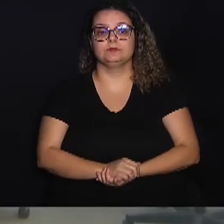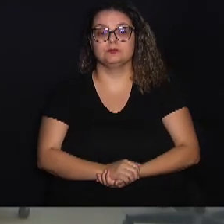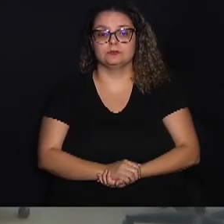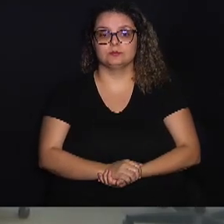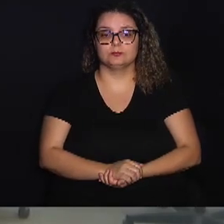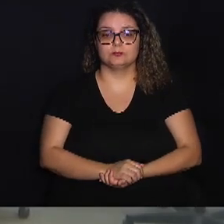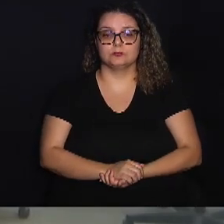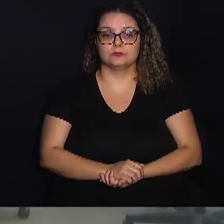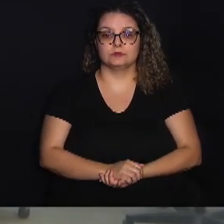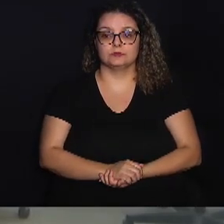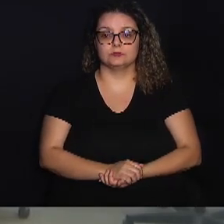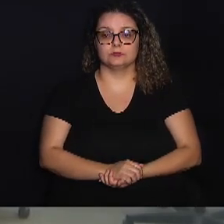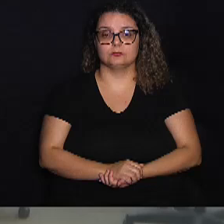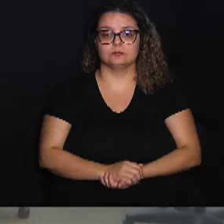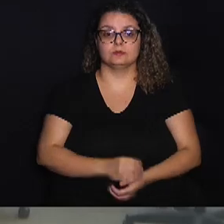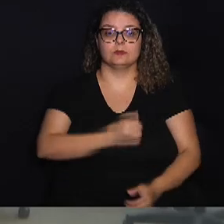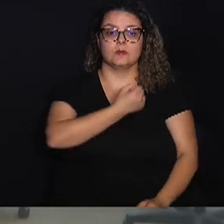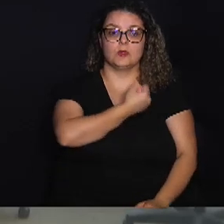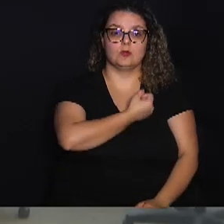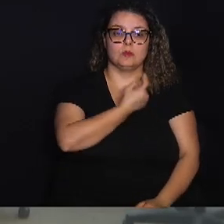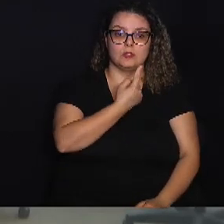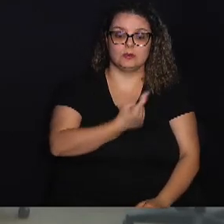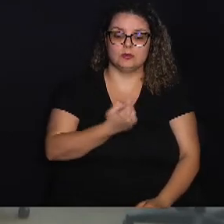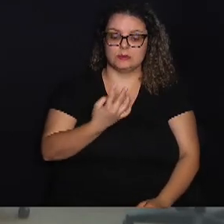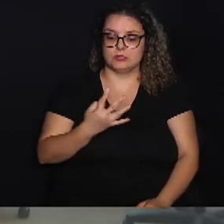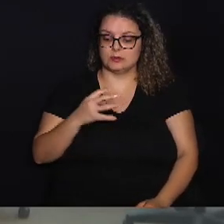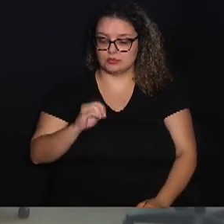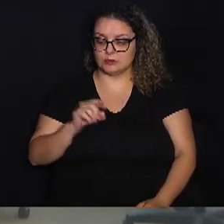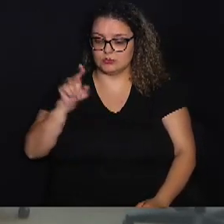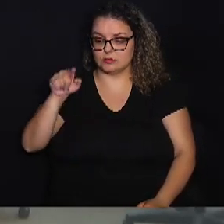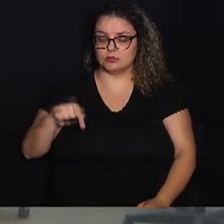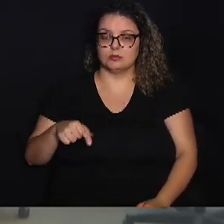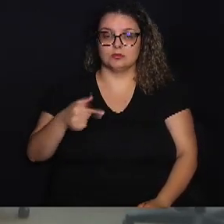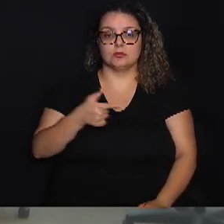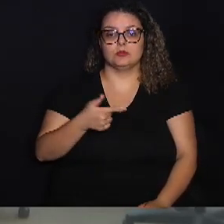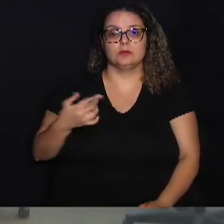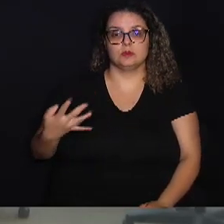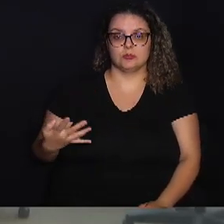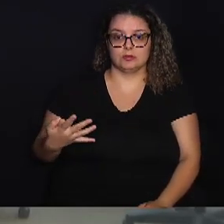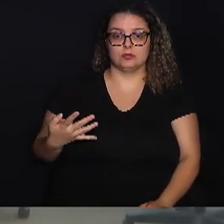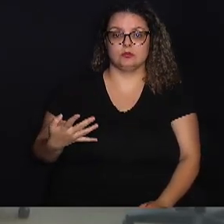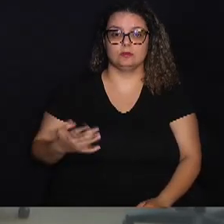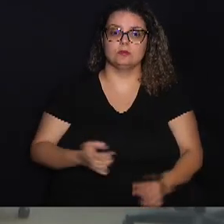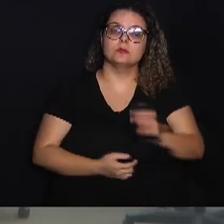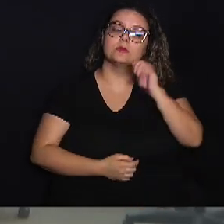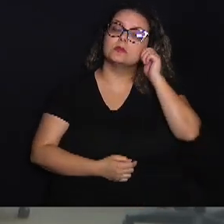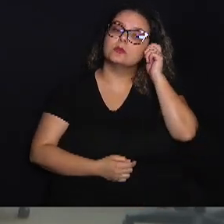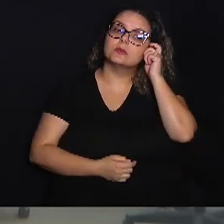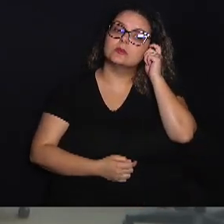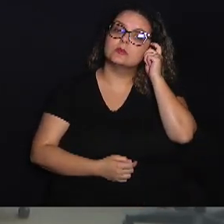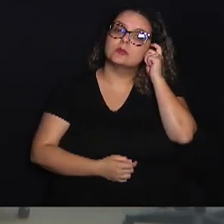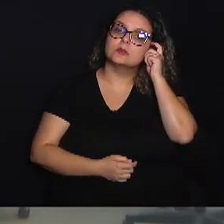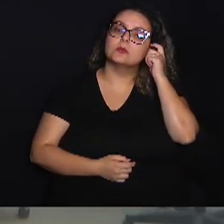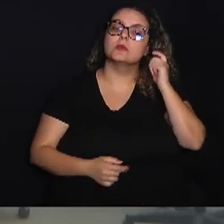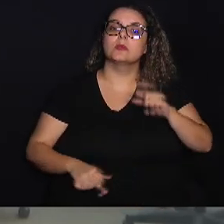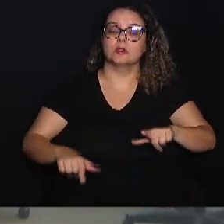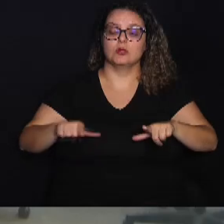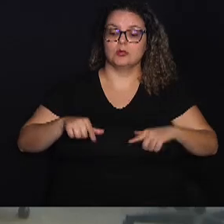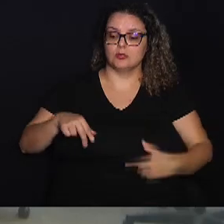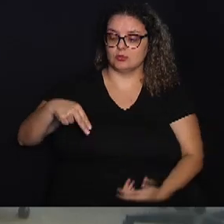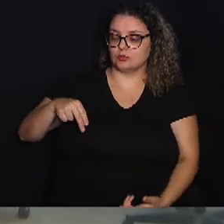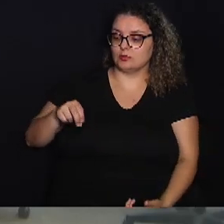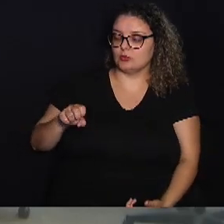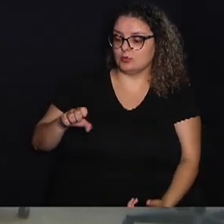legislativo número 140 de 2024 e concede diploma Noel Rosa